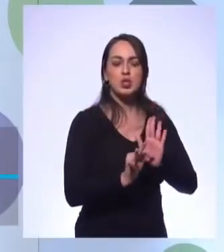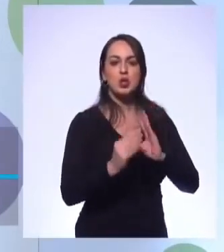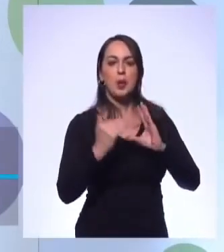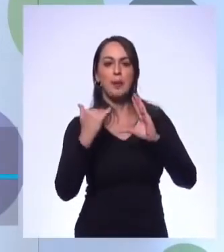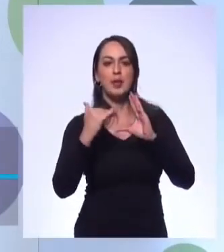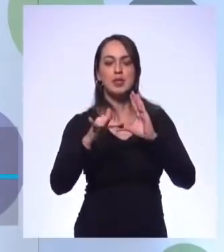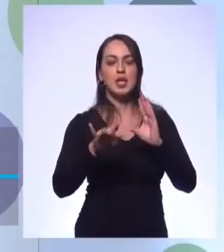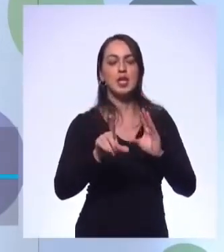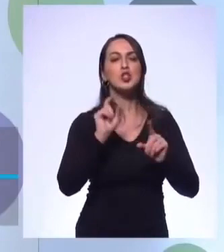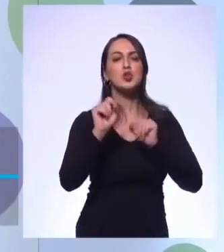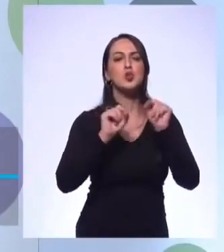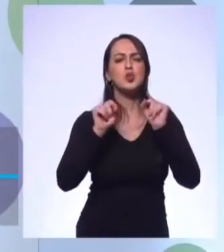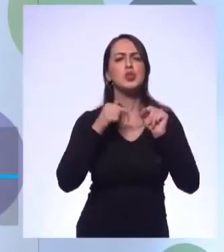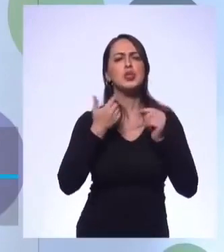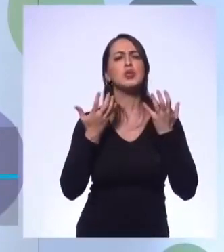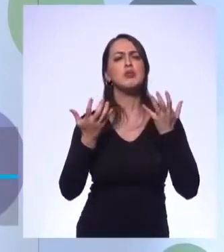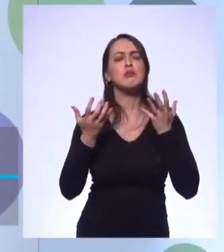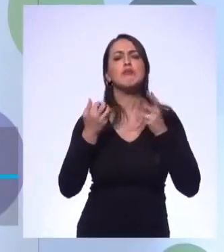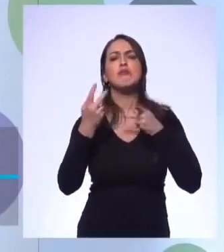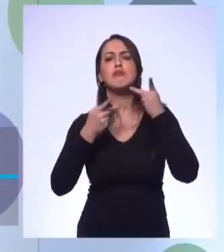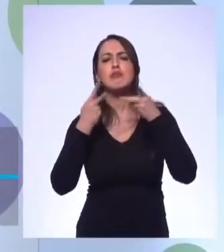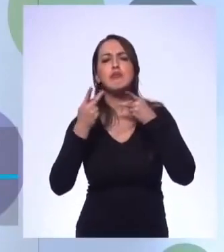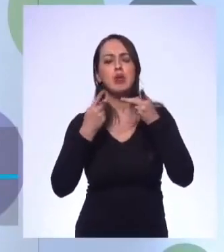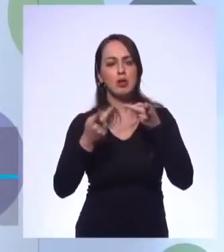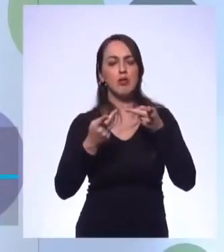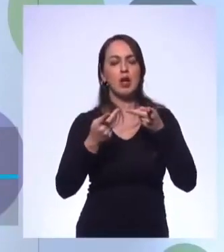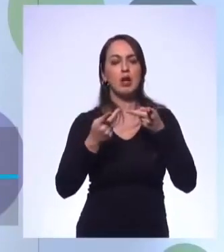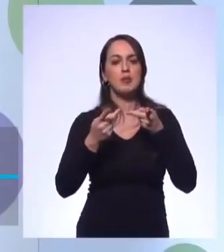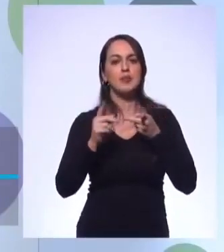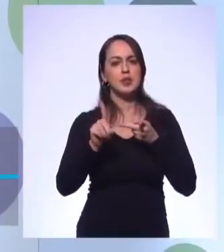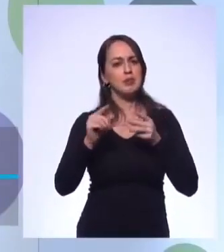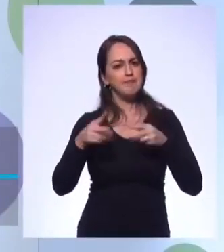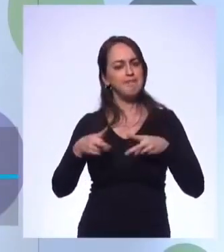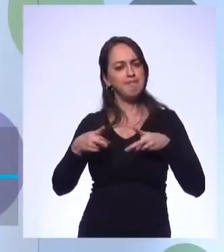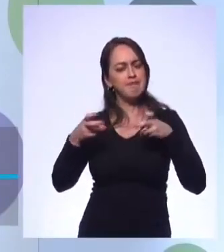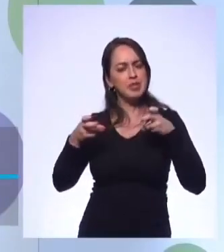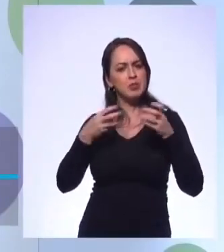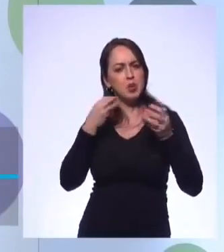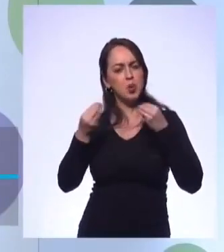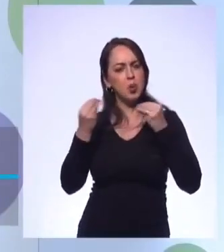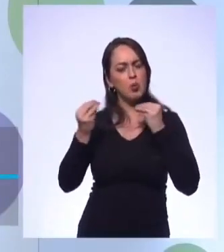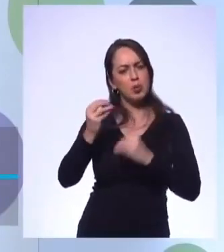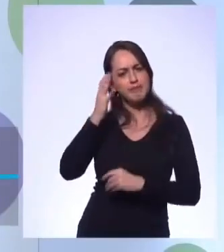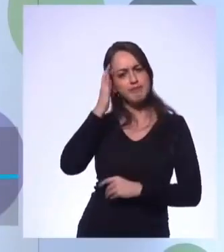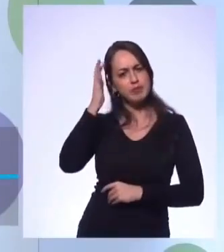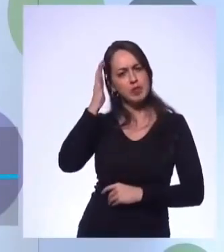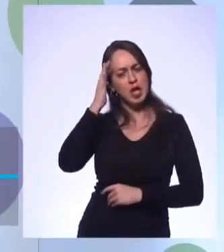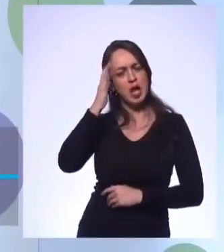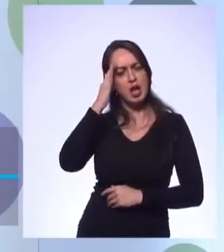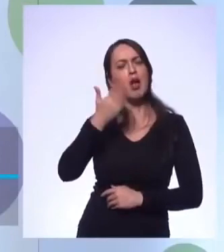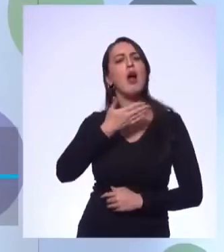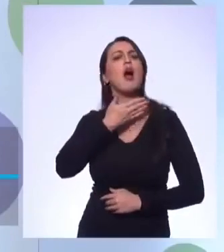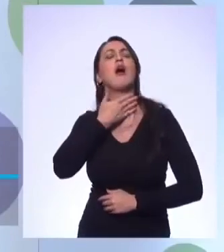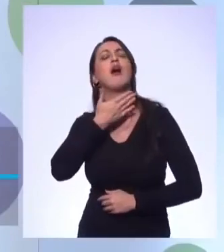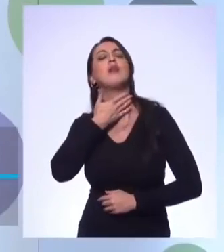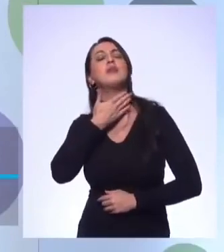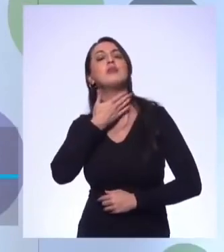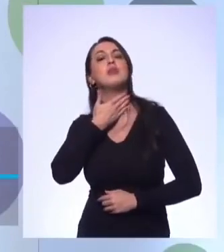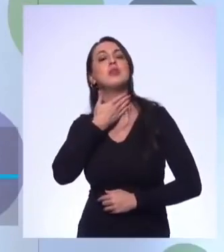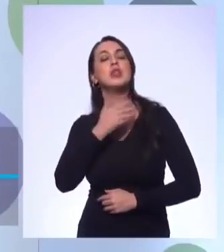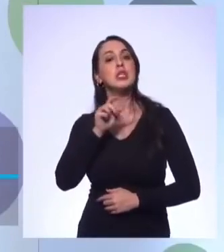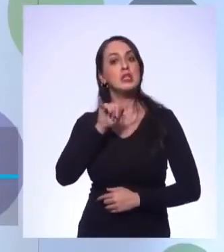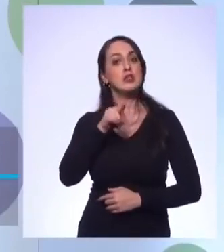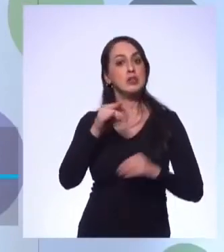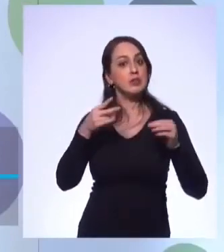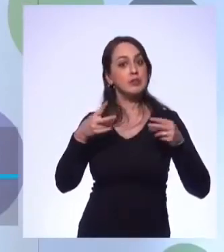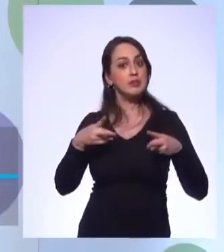Vocês perceberam ali na minha leitura como é que eu fiz essas inflexões da voz? Então, se vocês perceberam bem, a gente